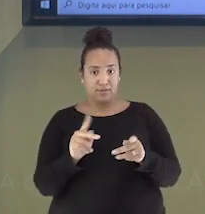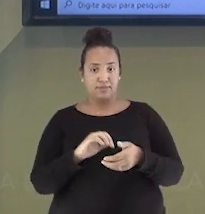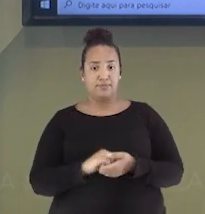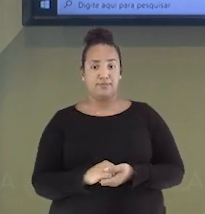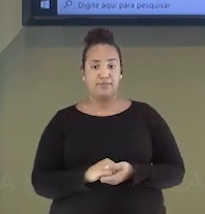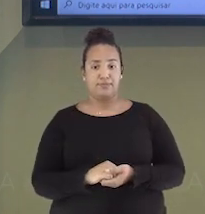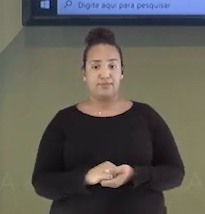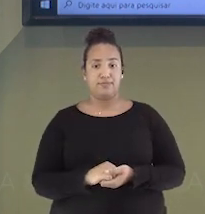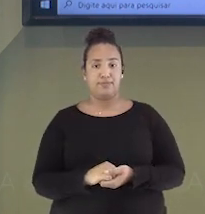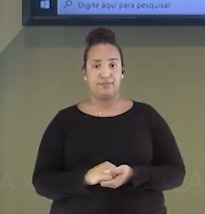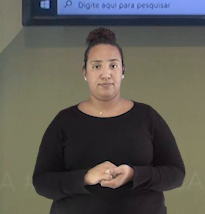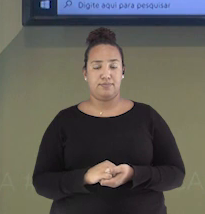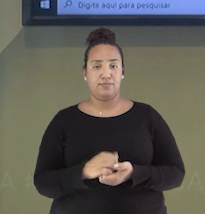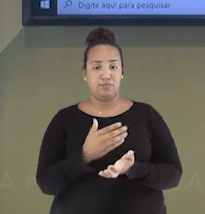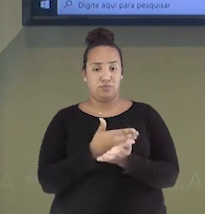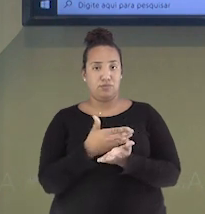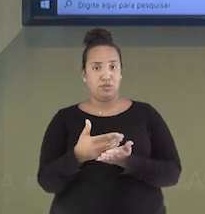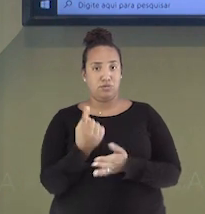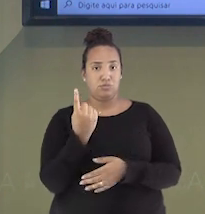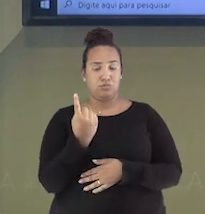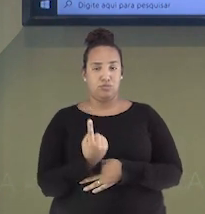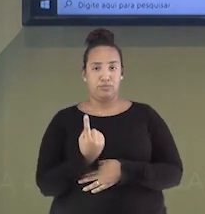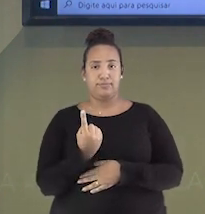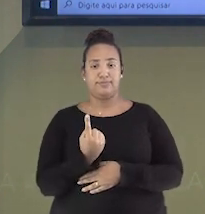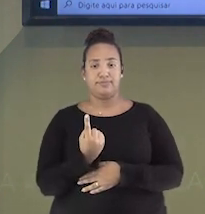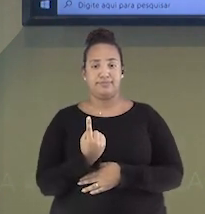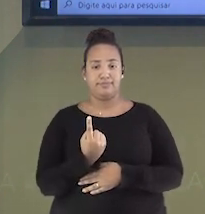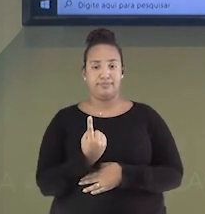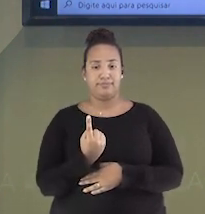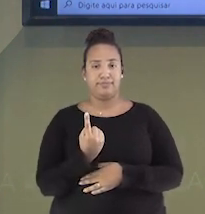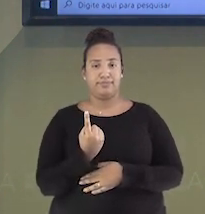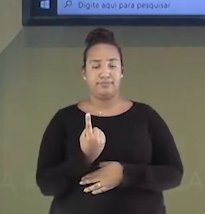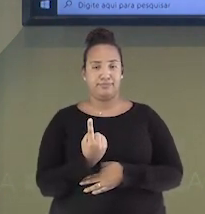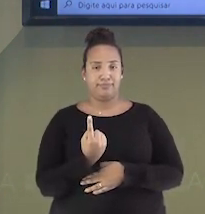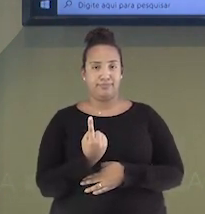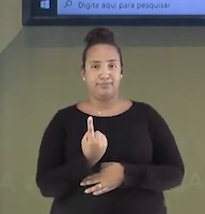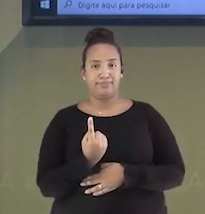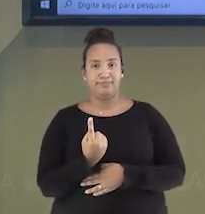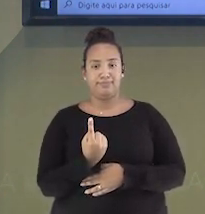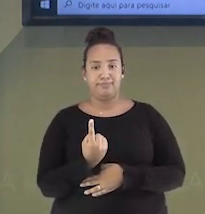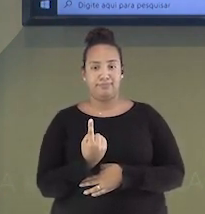fechado vamos lá vamos começar com